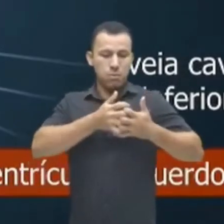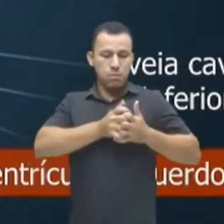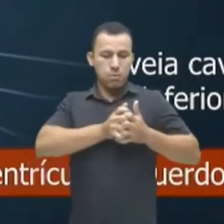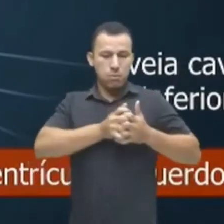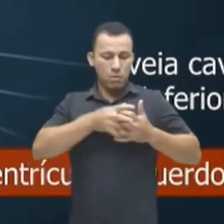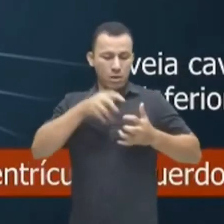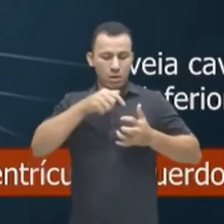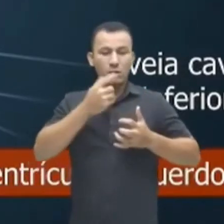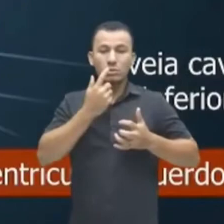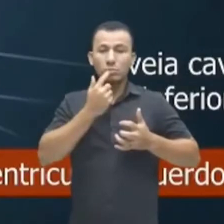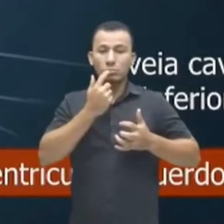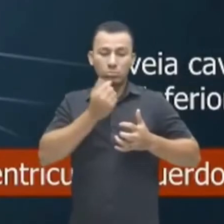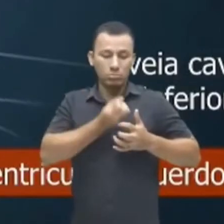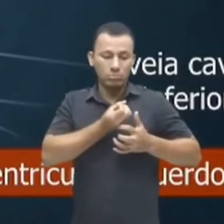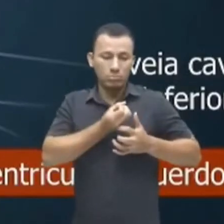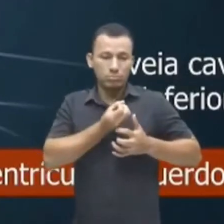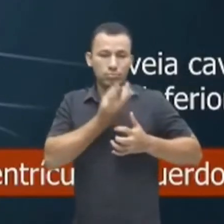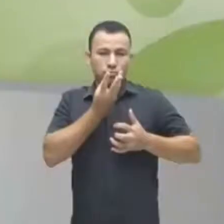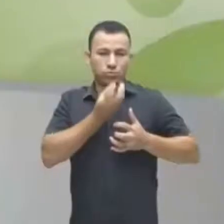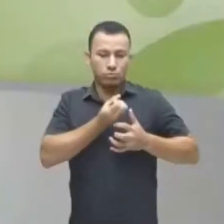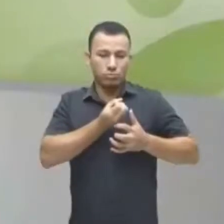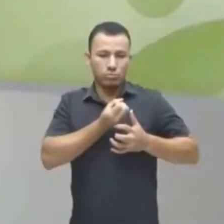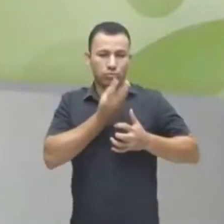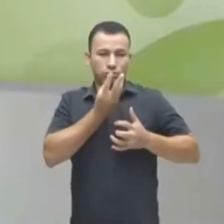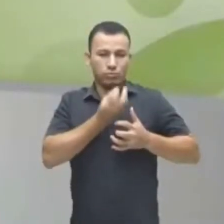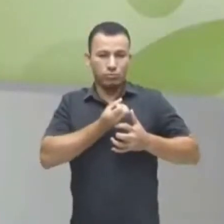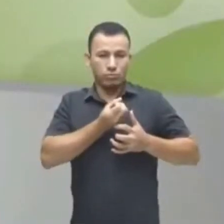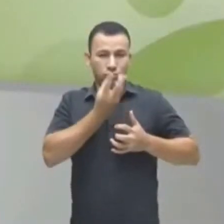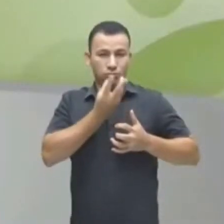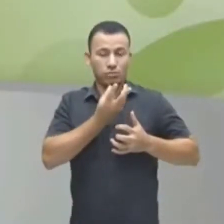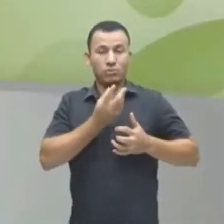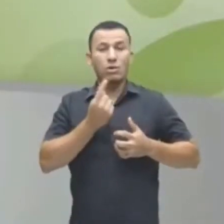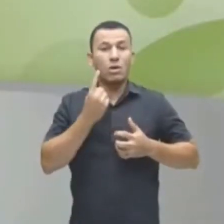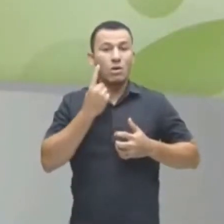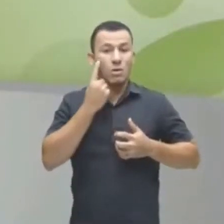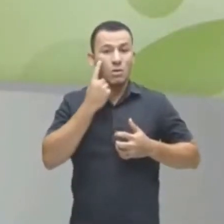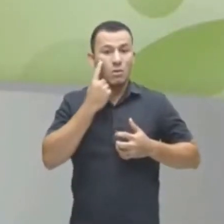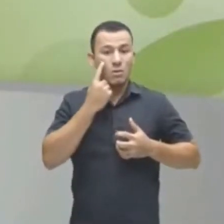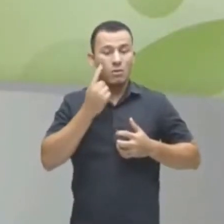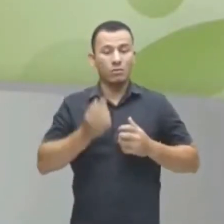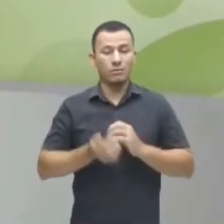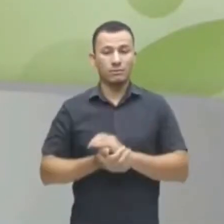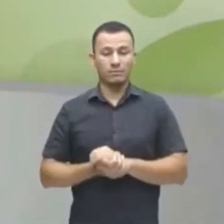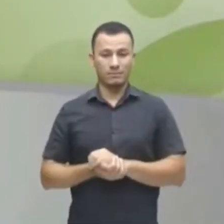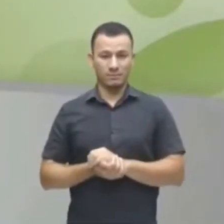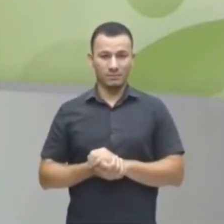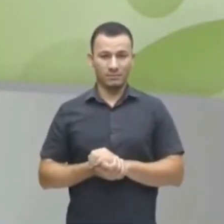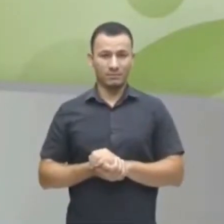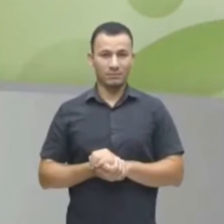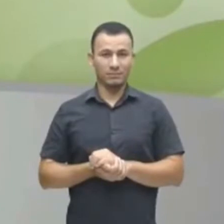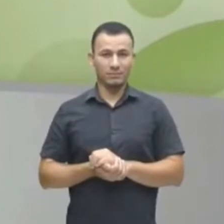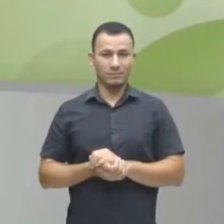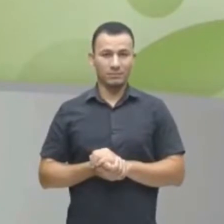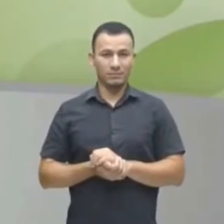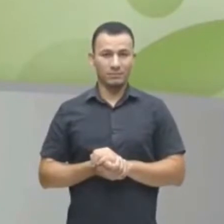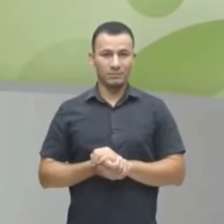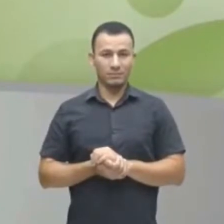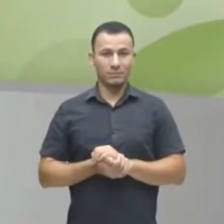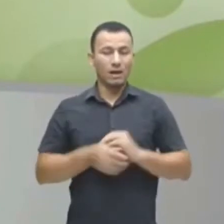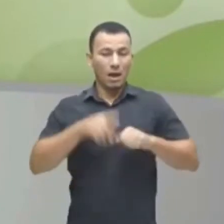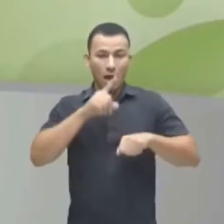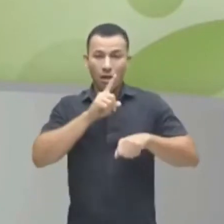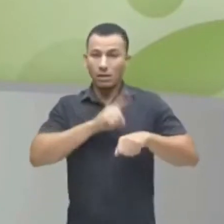o sangue para o ventrículo direito, olha como ele expande. E ao mesmo tempo o ventrículo